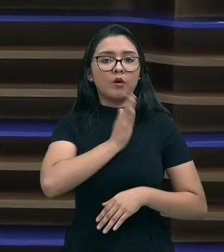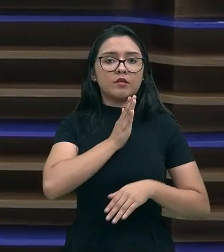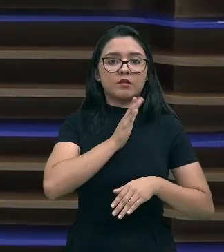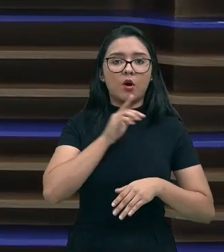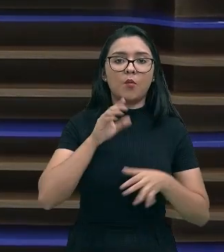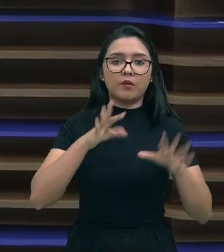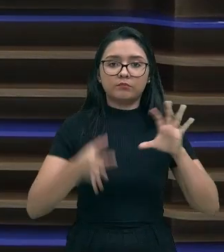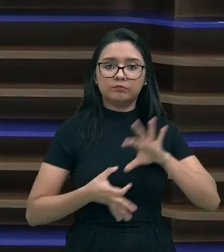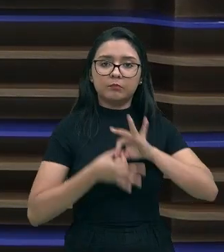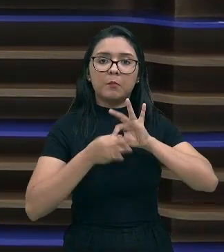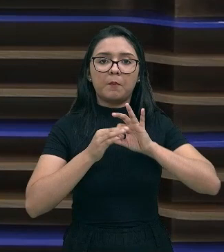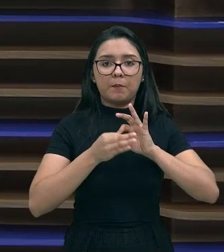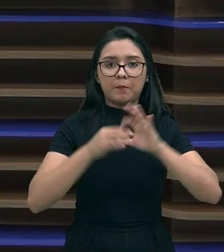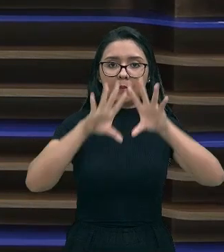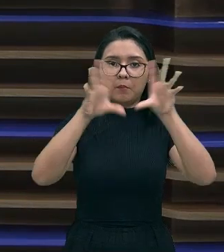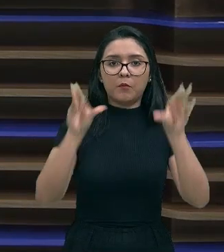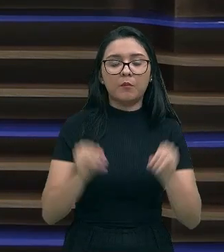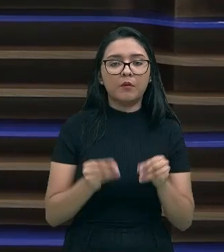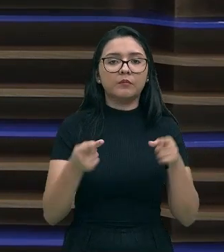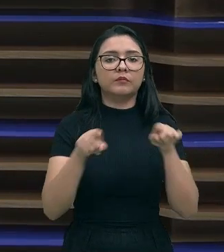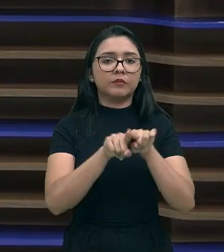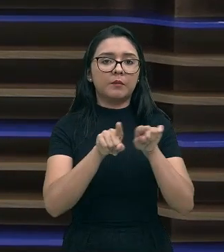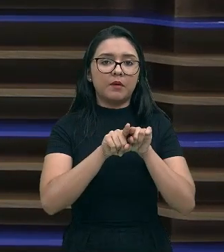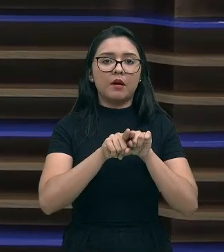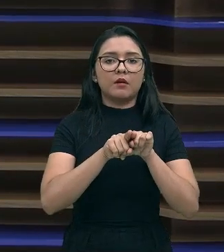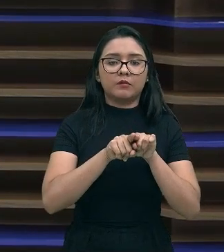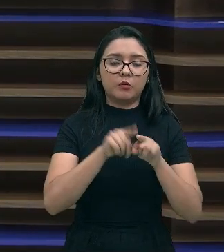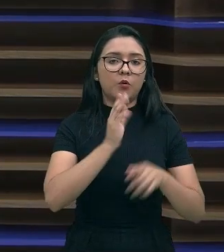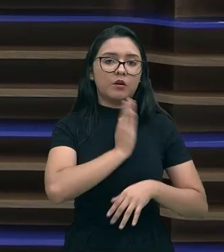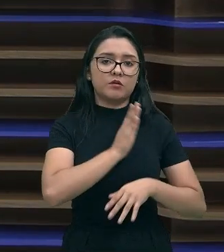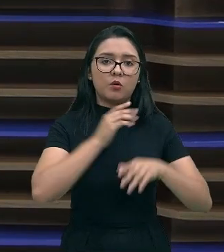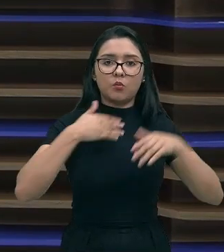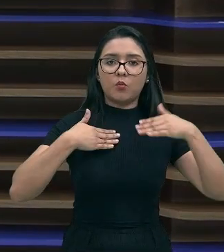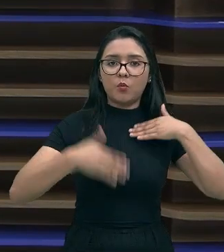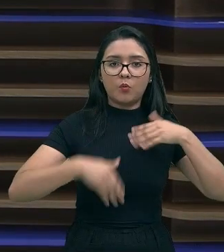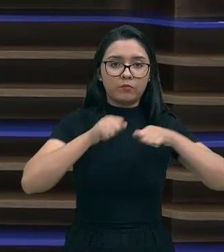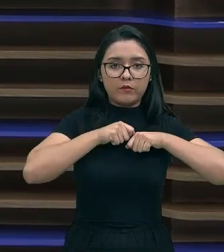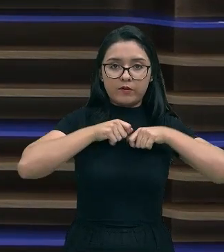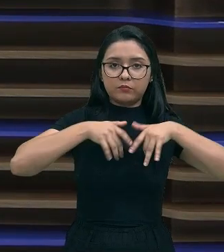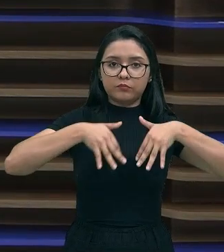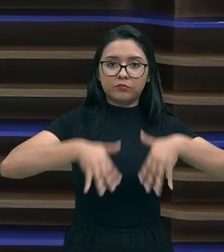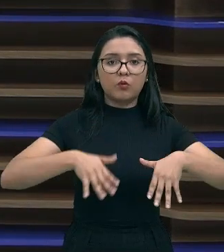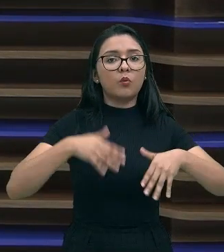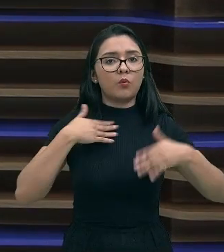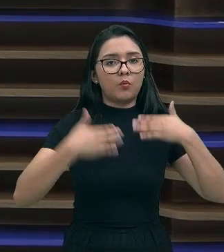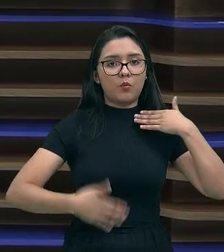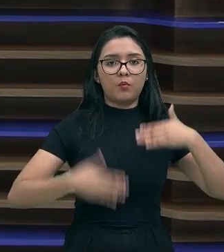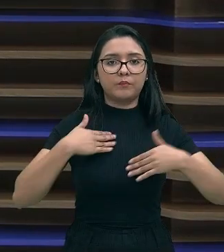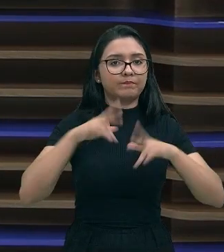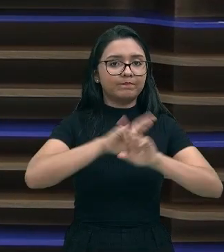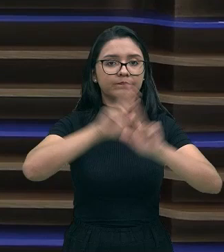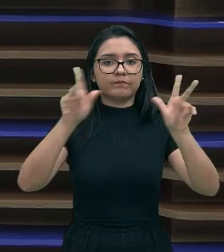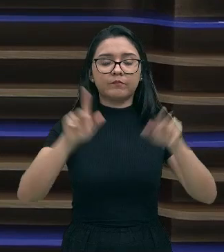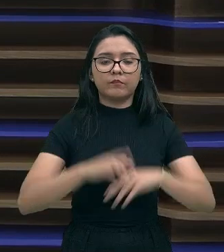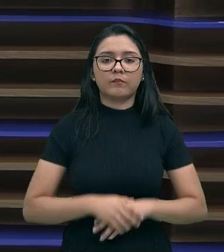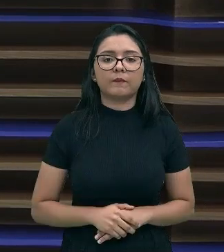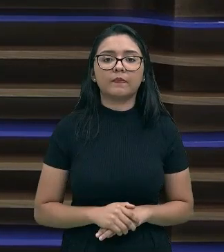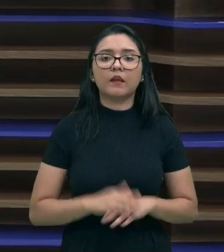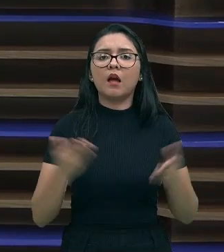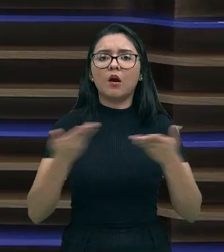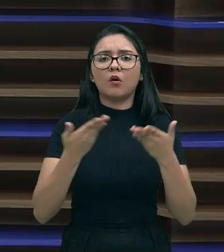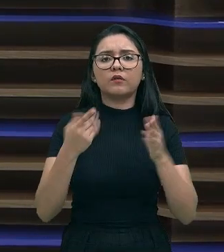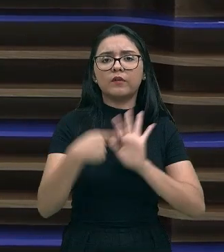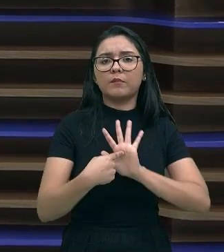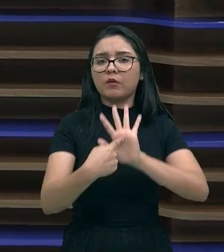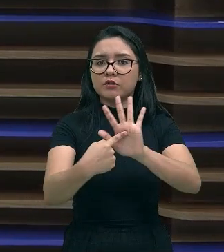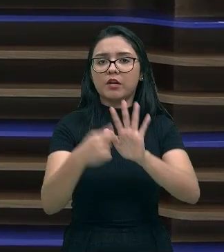e grande é entre o coração e o restante do corpo, tá bom? Então, a gente tem essa diferenciação. E a gente vai mostrar melhor ali na